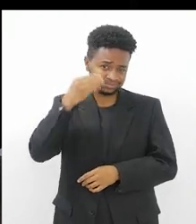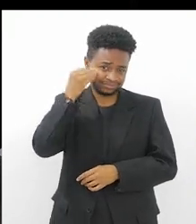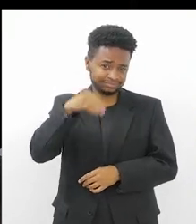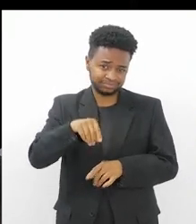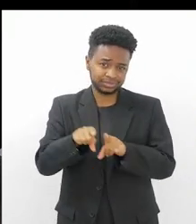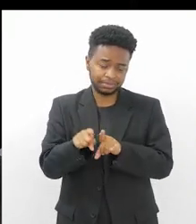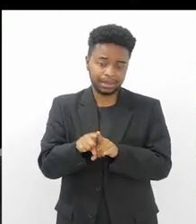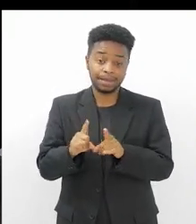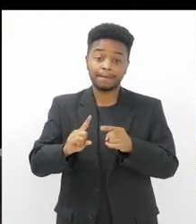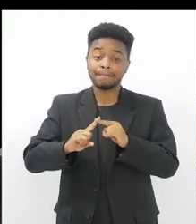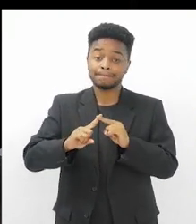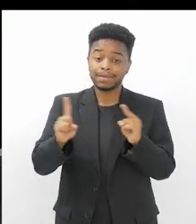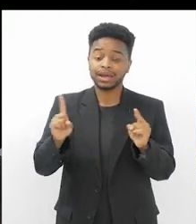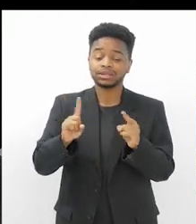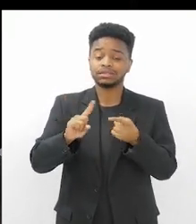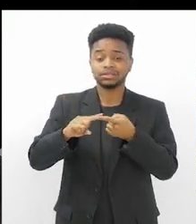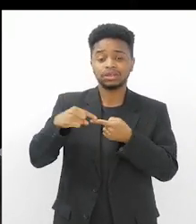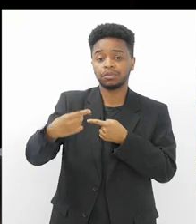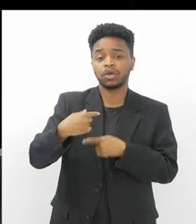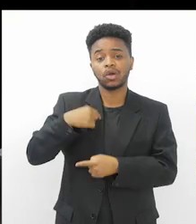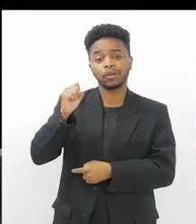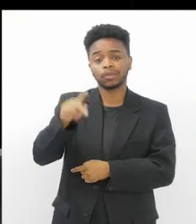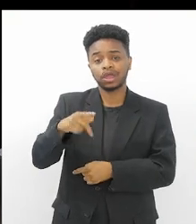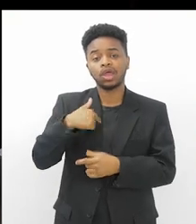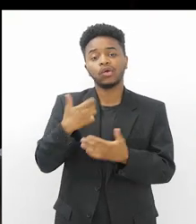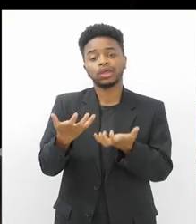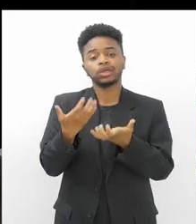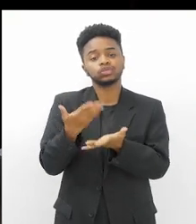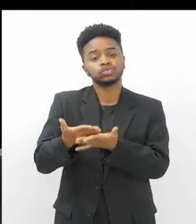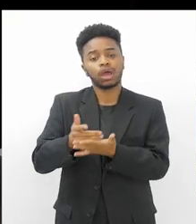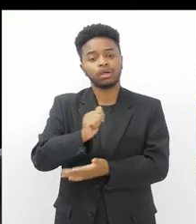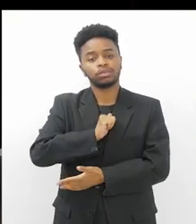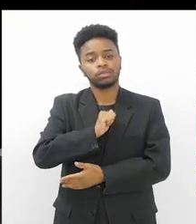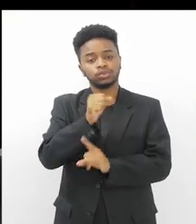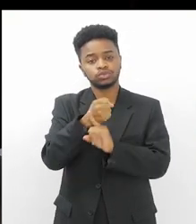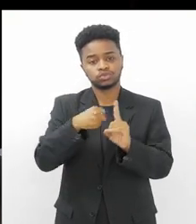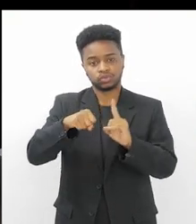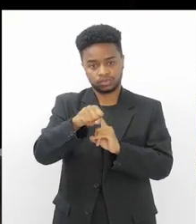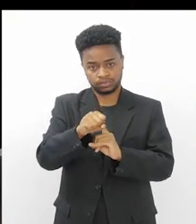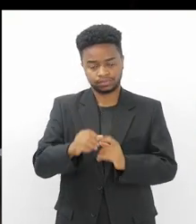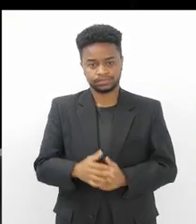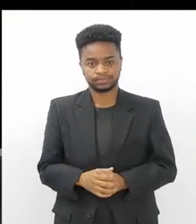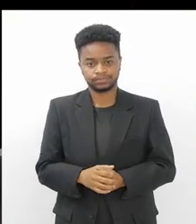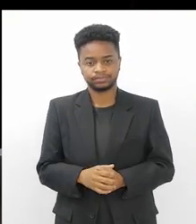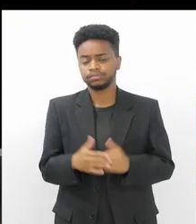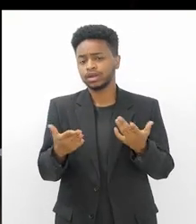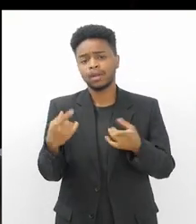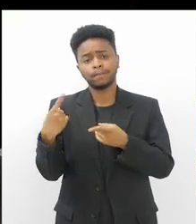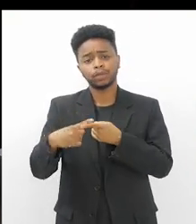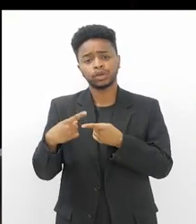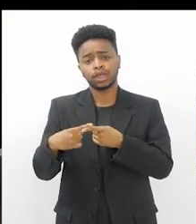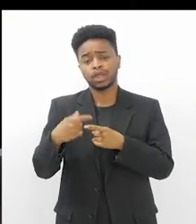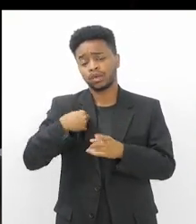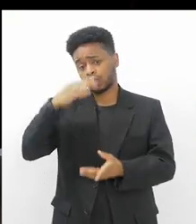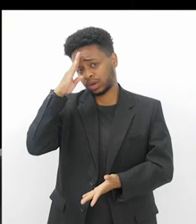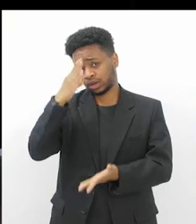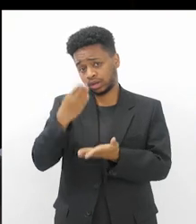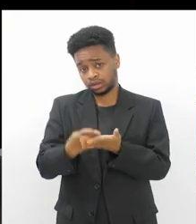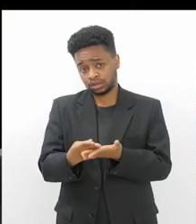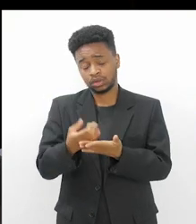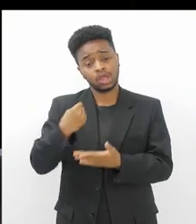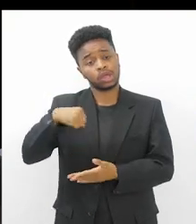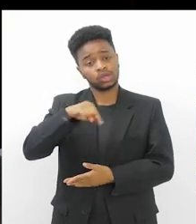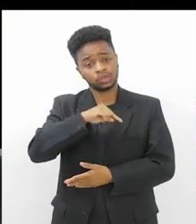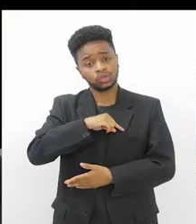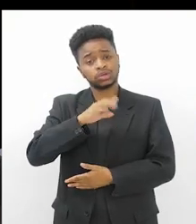então desisti também disso, mas que quando eu me aposentasse, eu queria fazer antropologia social.